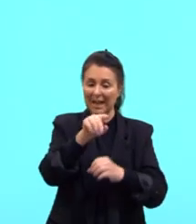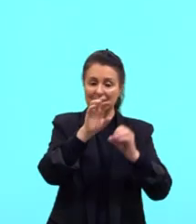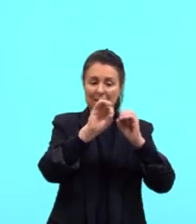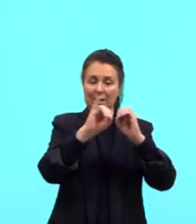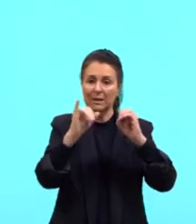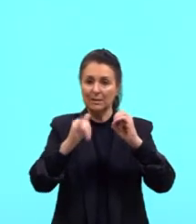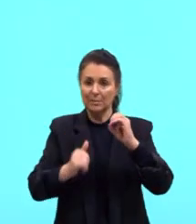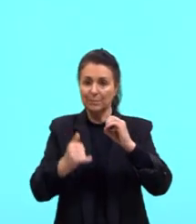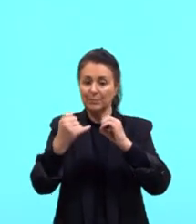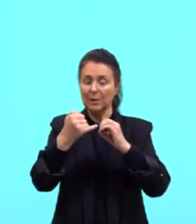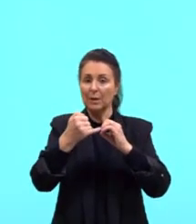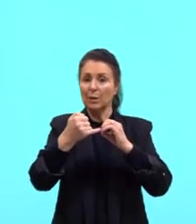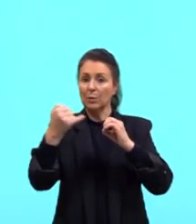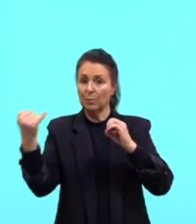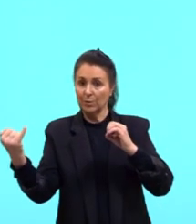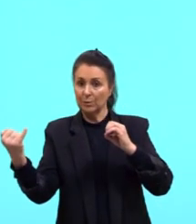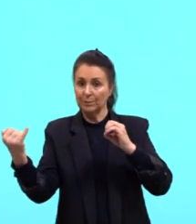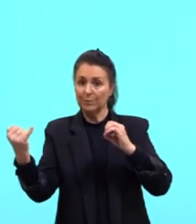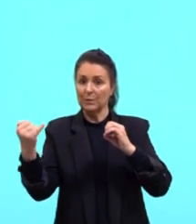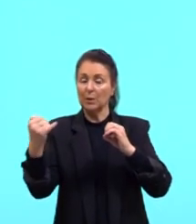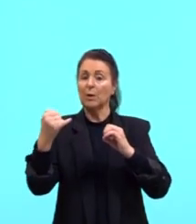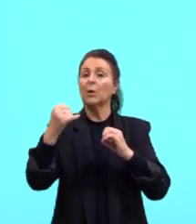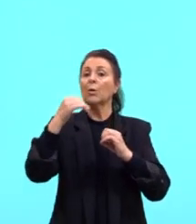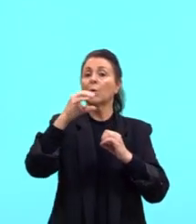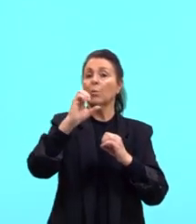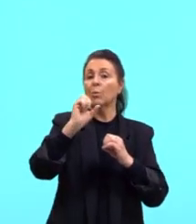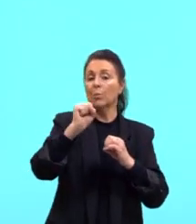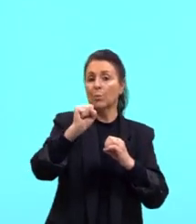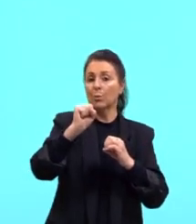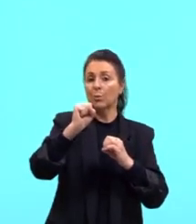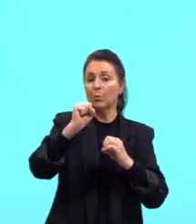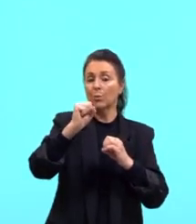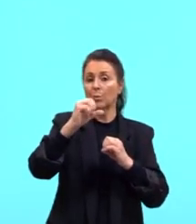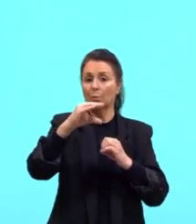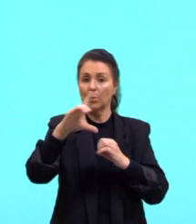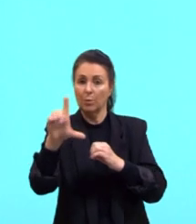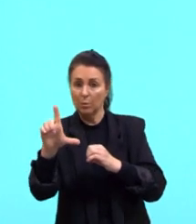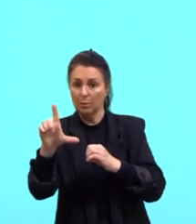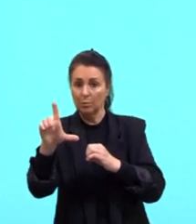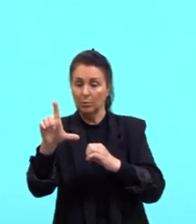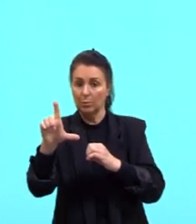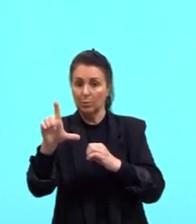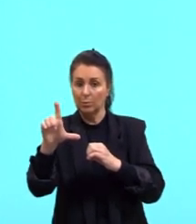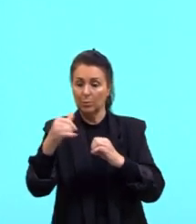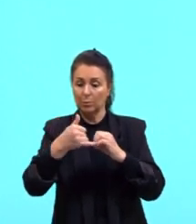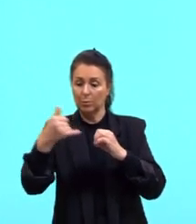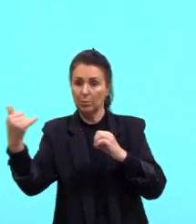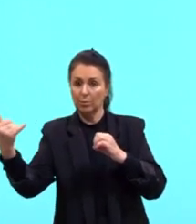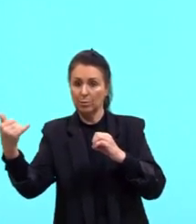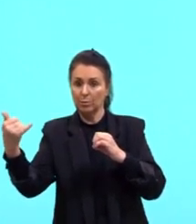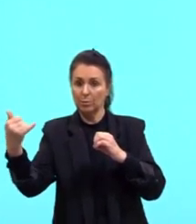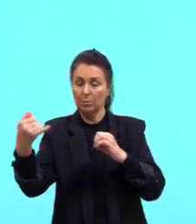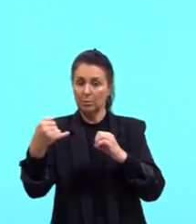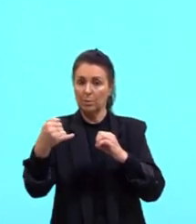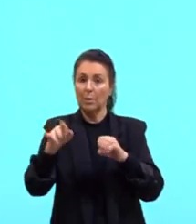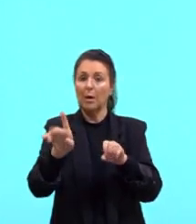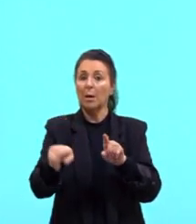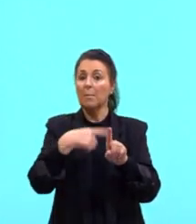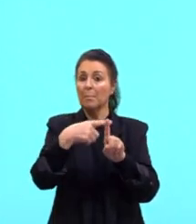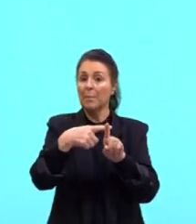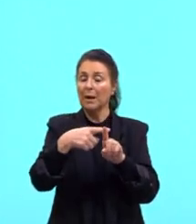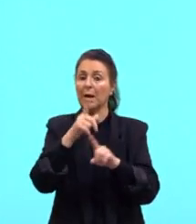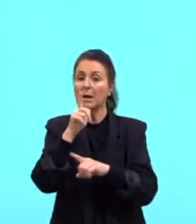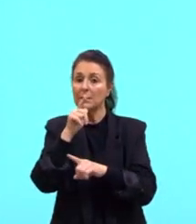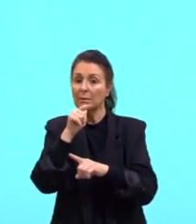use um sódio e cloro certo tenho cloreto de sódio perfeito Então mas a água